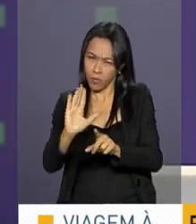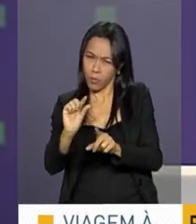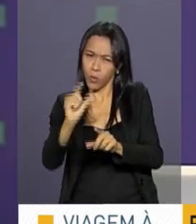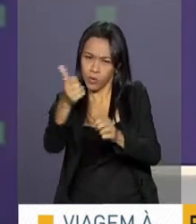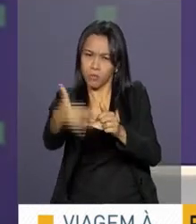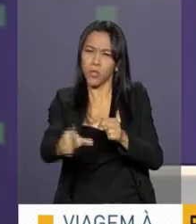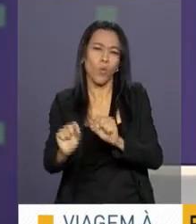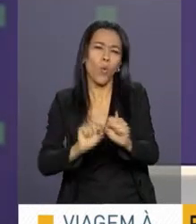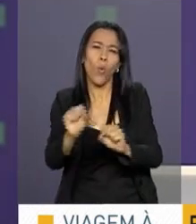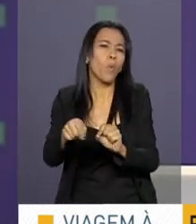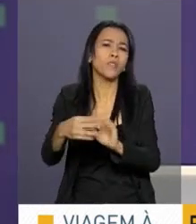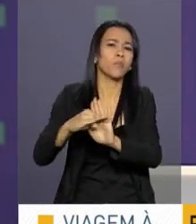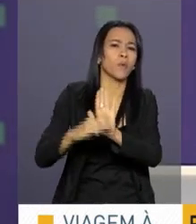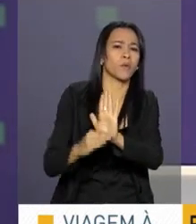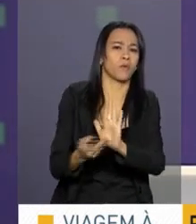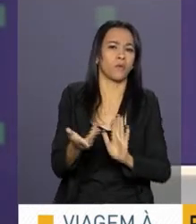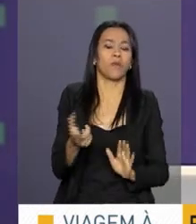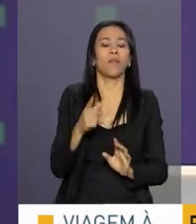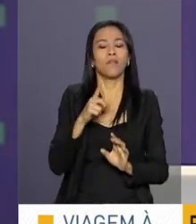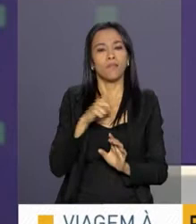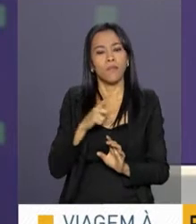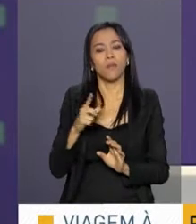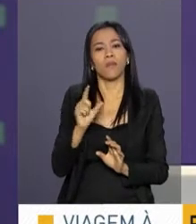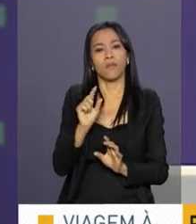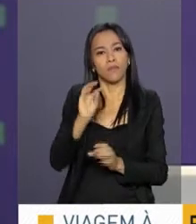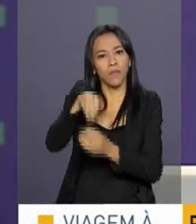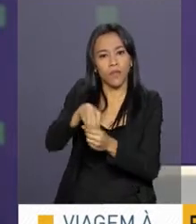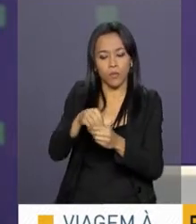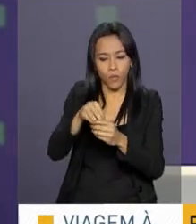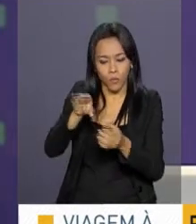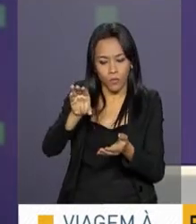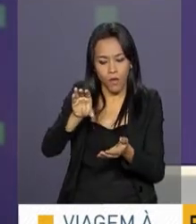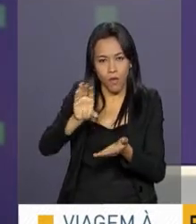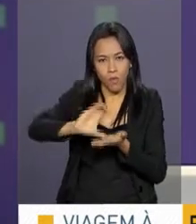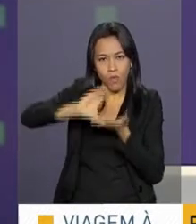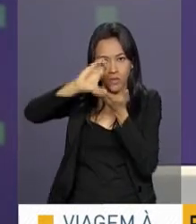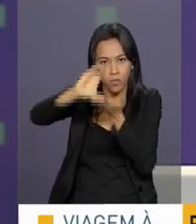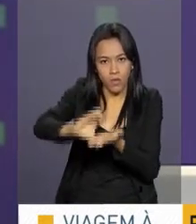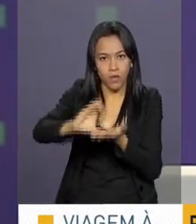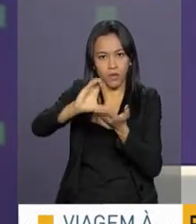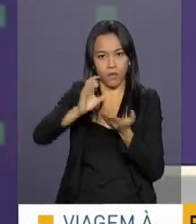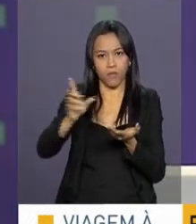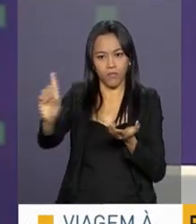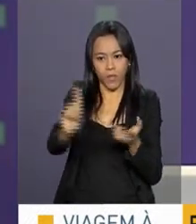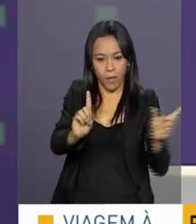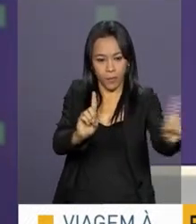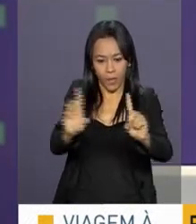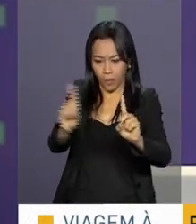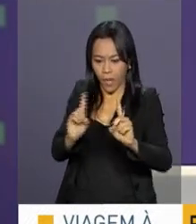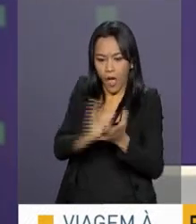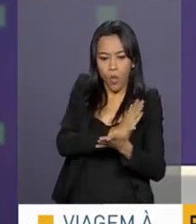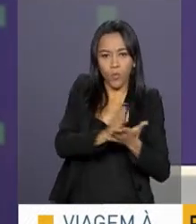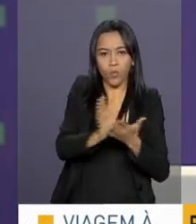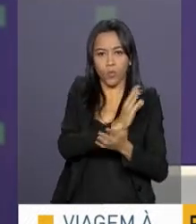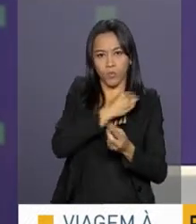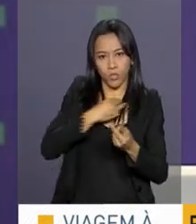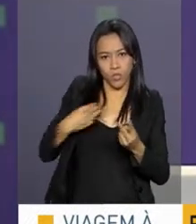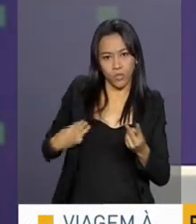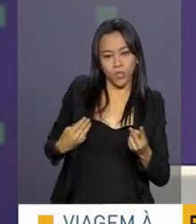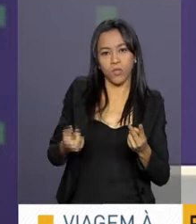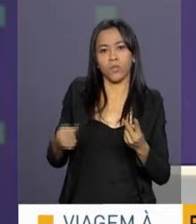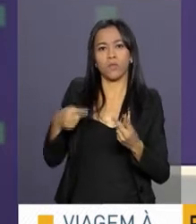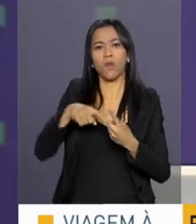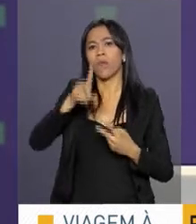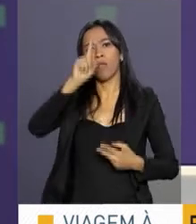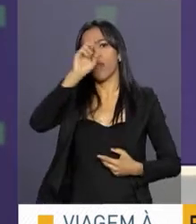funciona. O programa Crescer tem um conselho formado por alguns ministros, presidido pelo